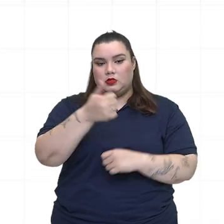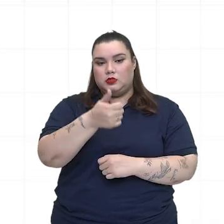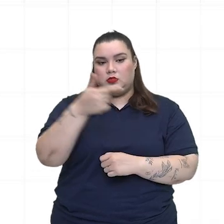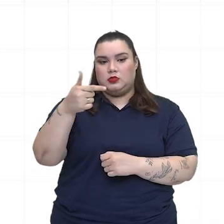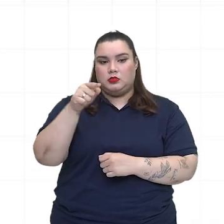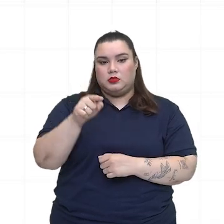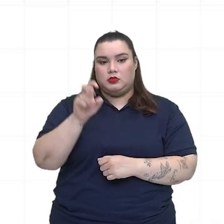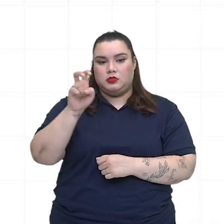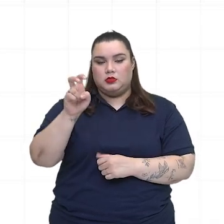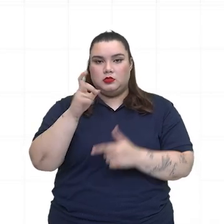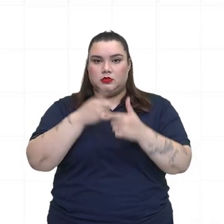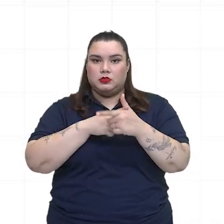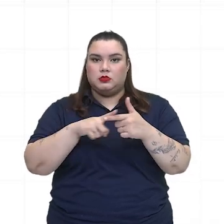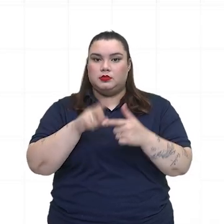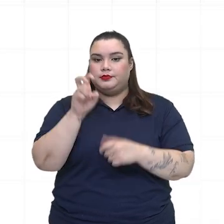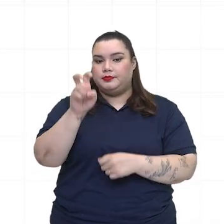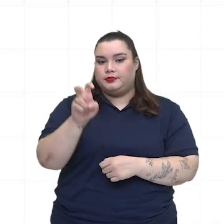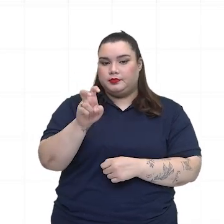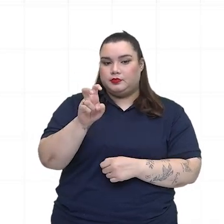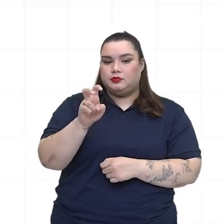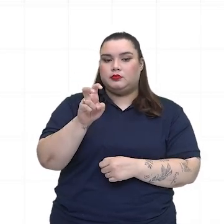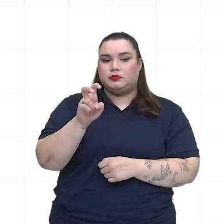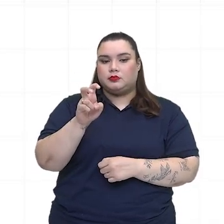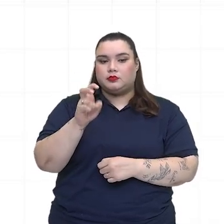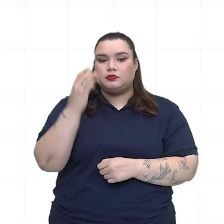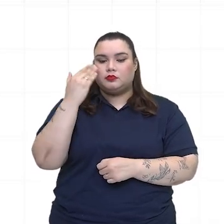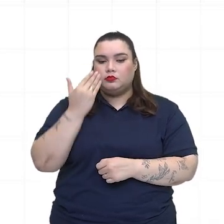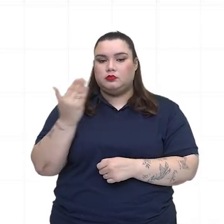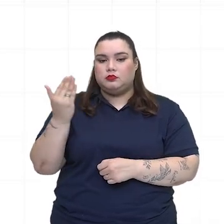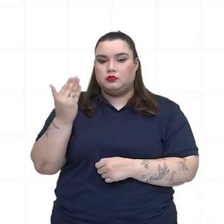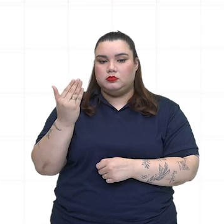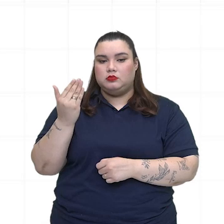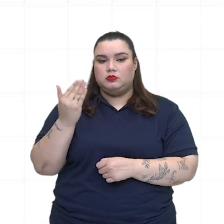de 12,5 dividido por 5.